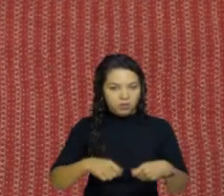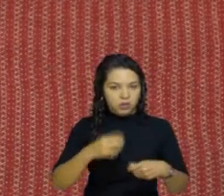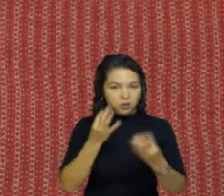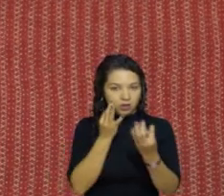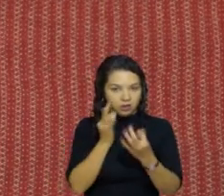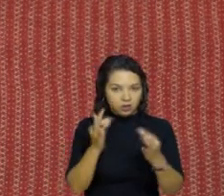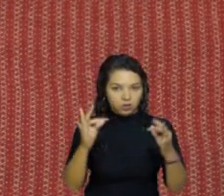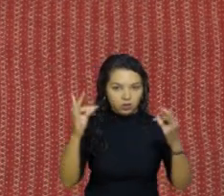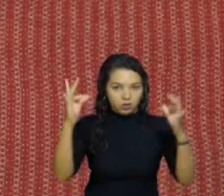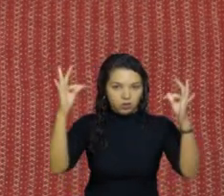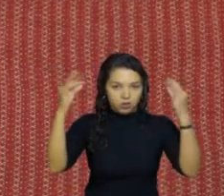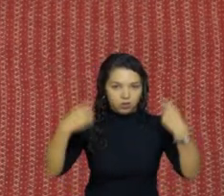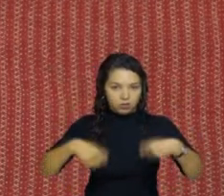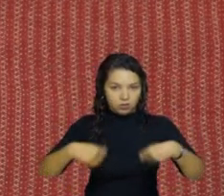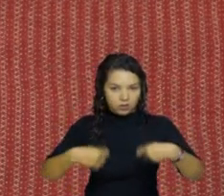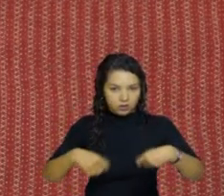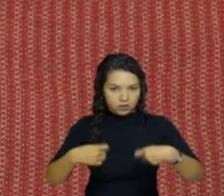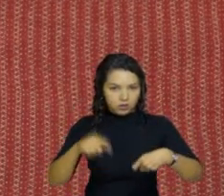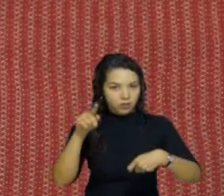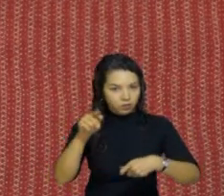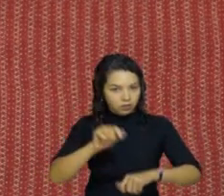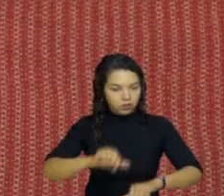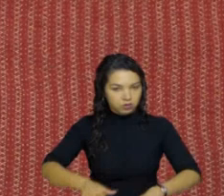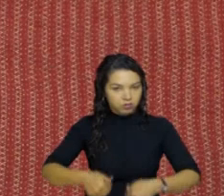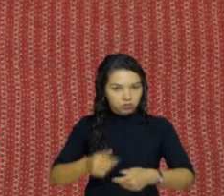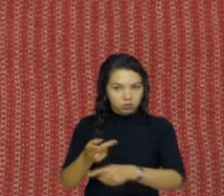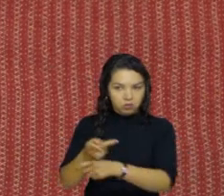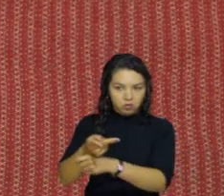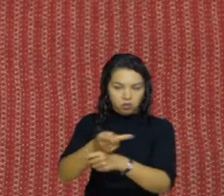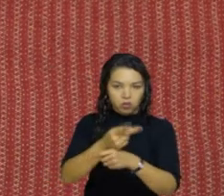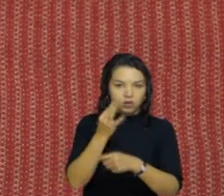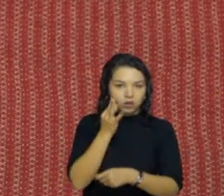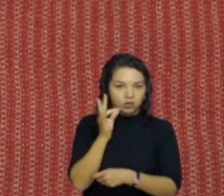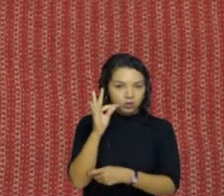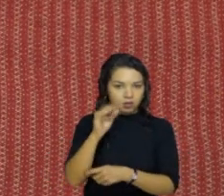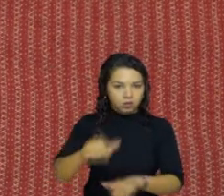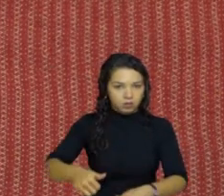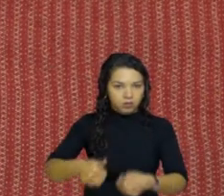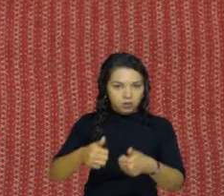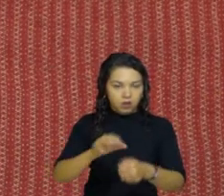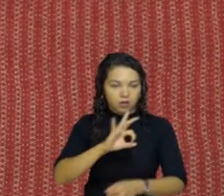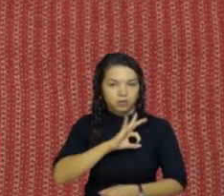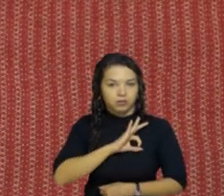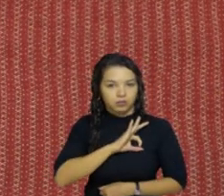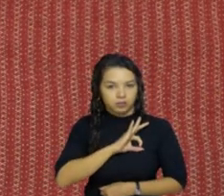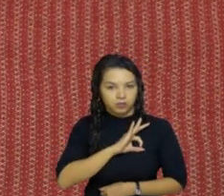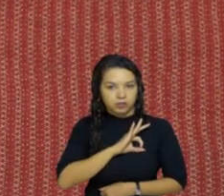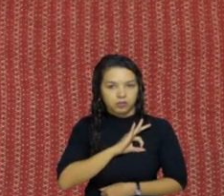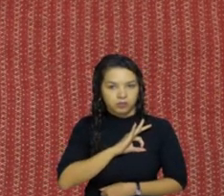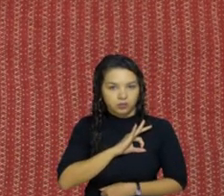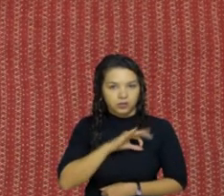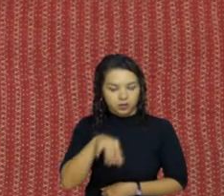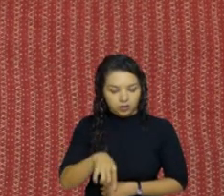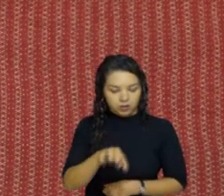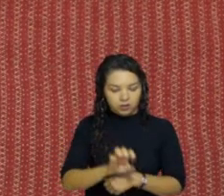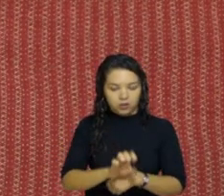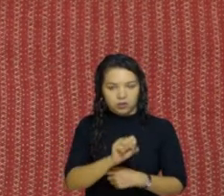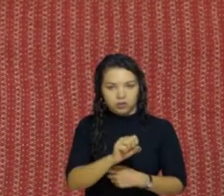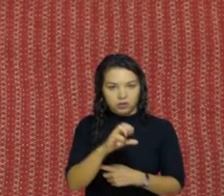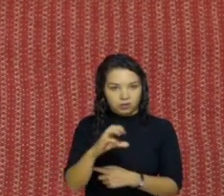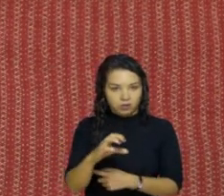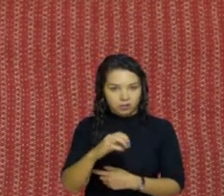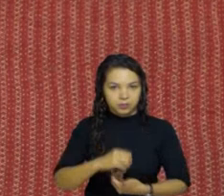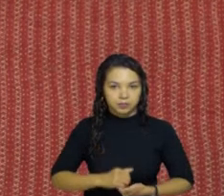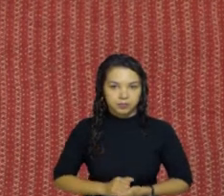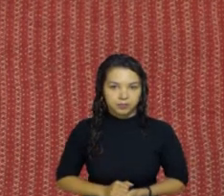Melhoramento em tecnologia, o senhor tem buscado, tem ido atrás e melhorado a polícia em Santa Catarina, a Polícia Civil.